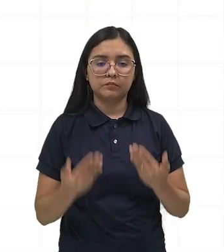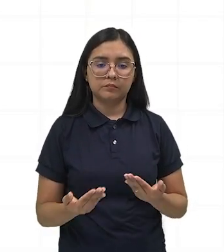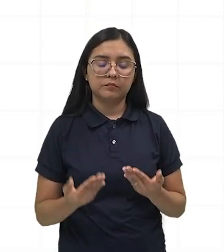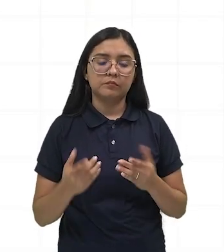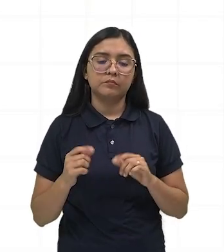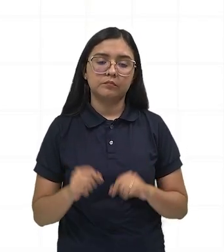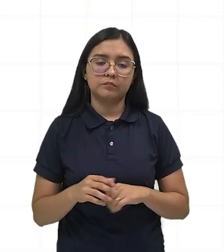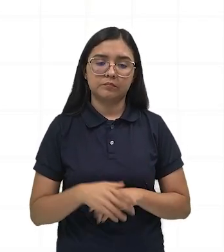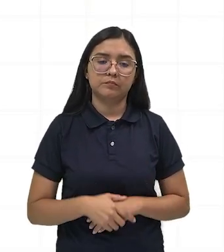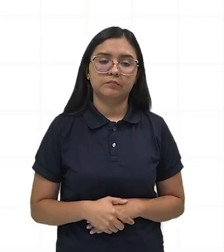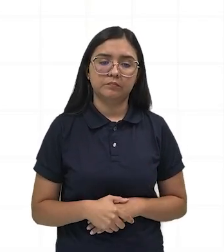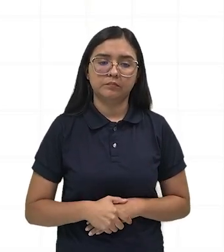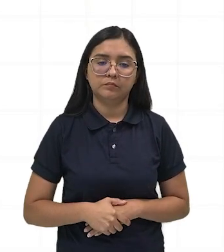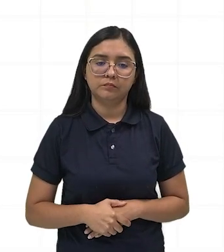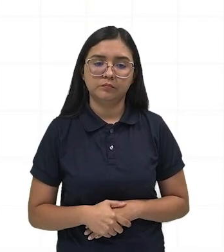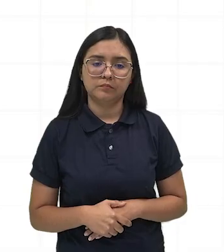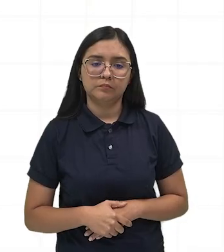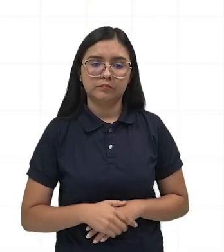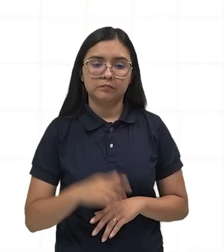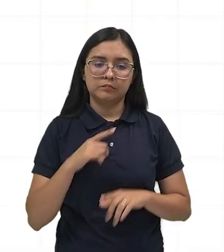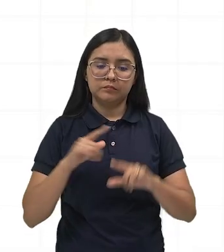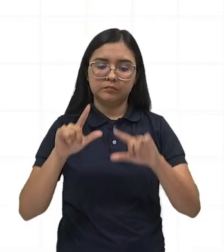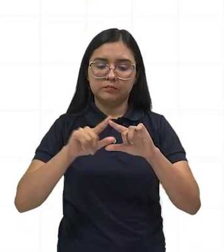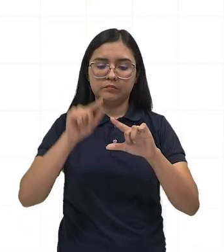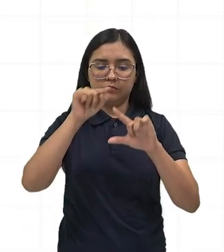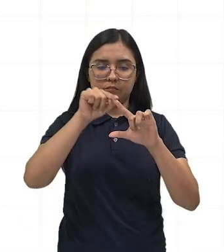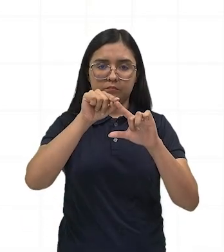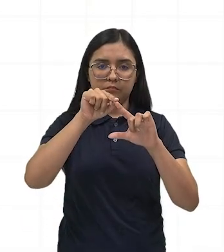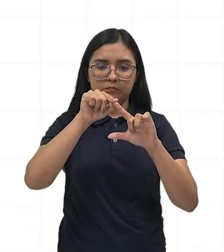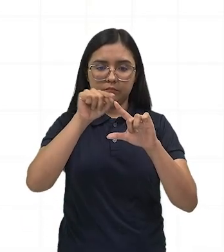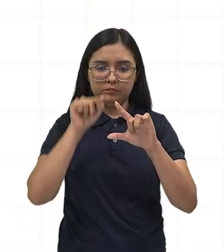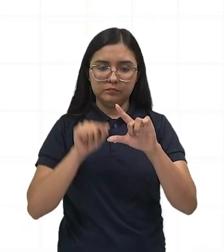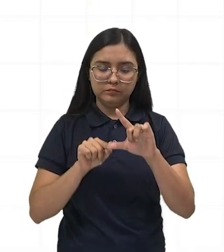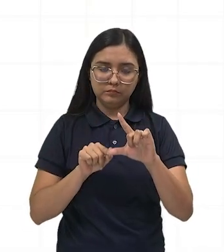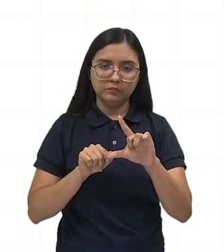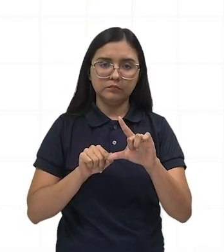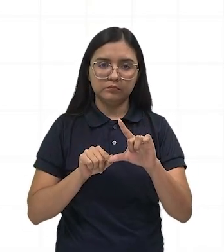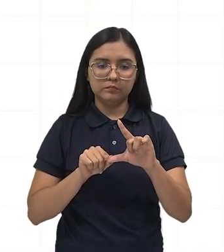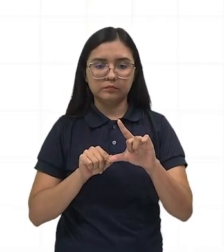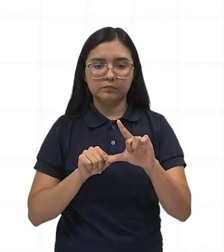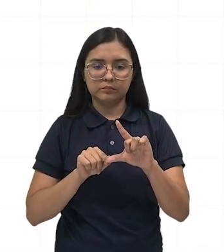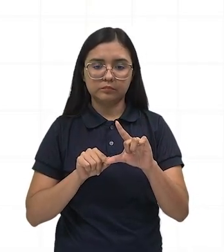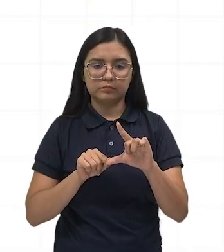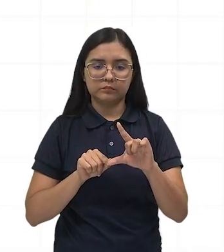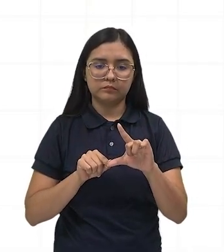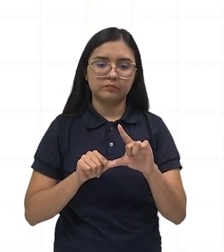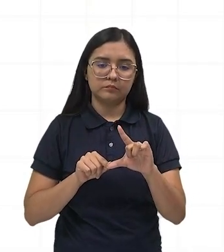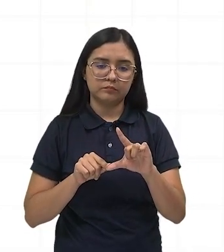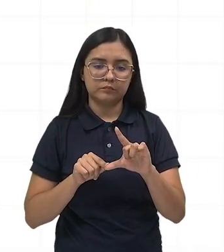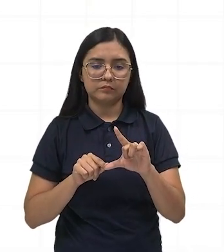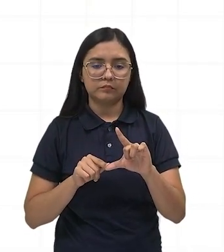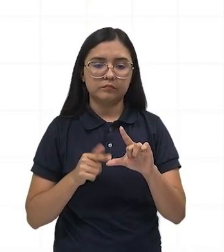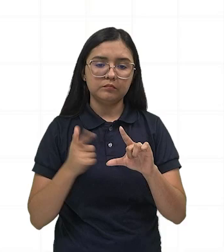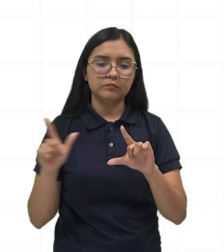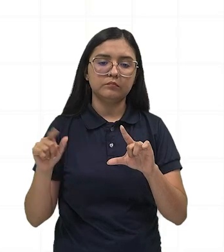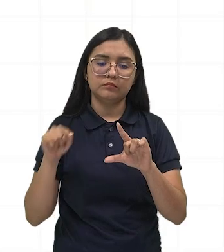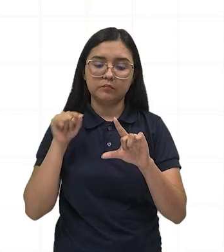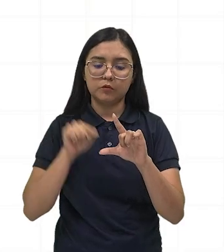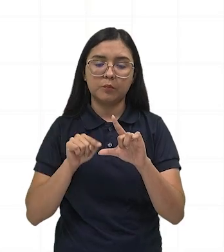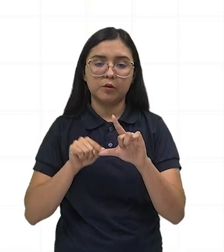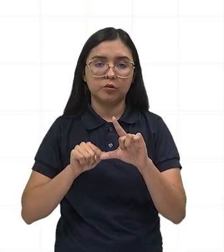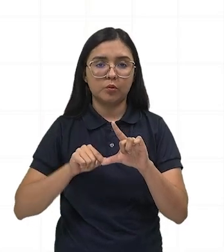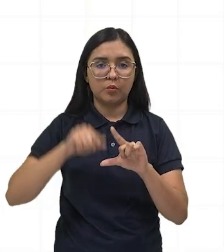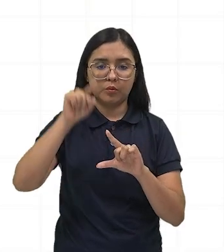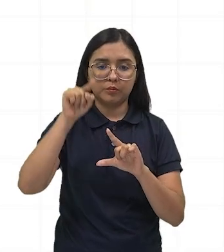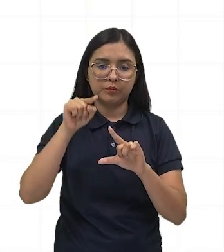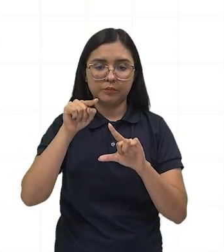mediana, ela sai do vértice e vai até o ponto médio. A mediatriz, ela sai do ponto médio, mas